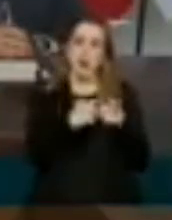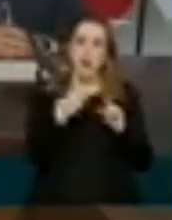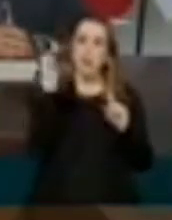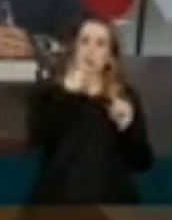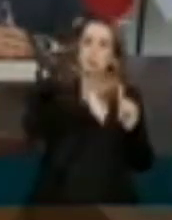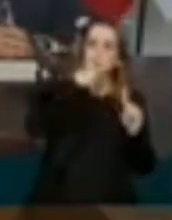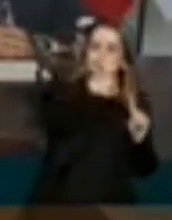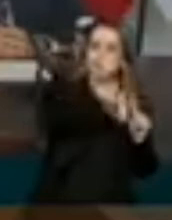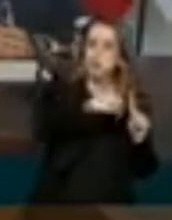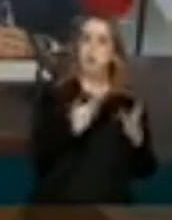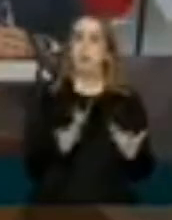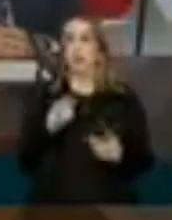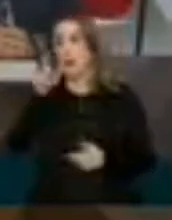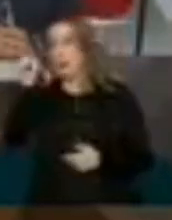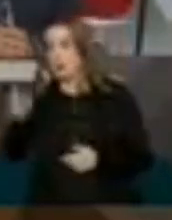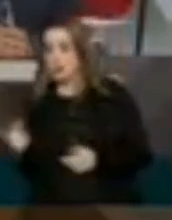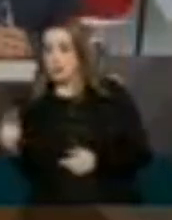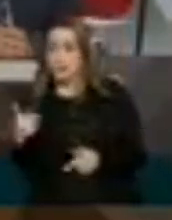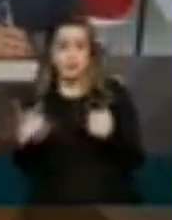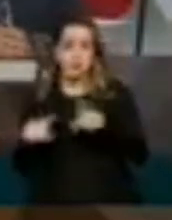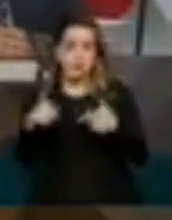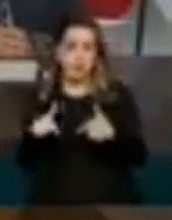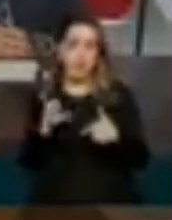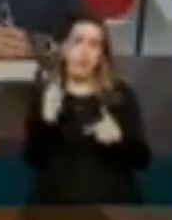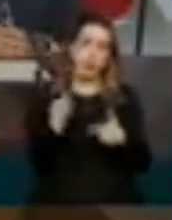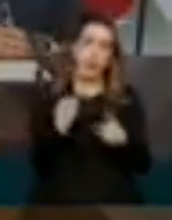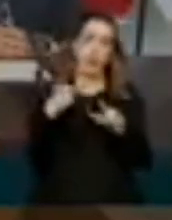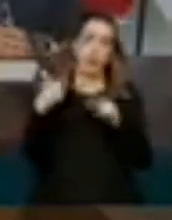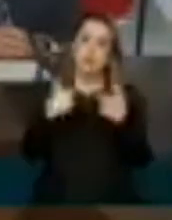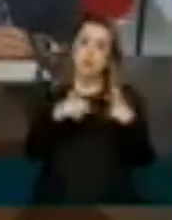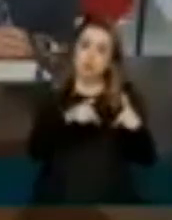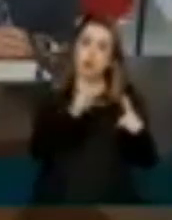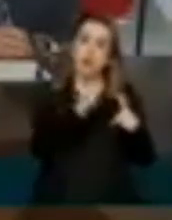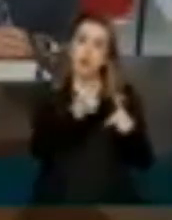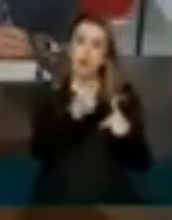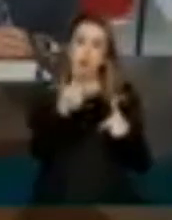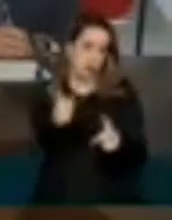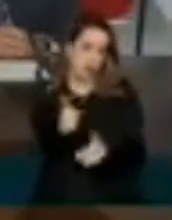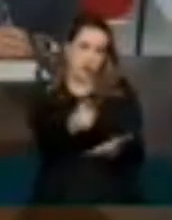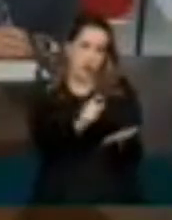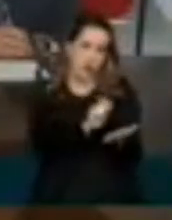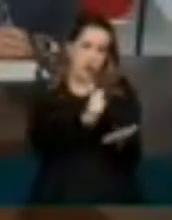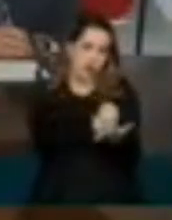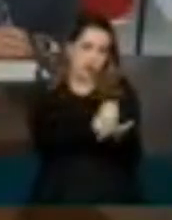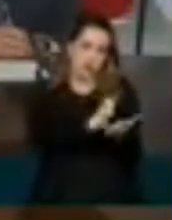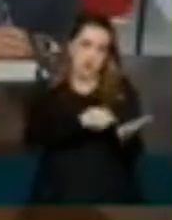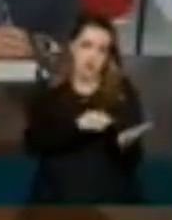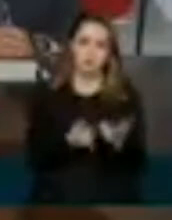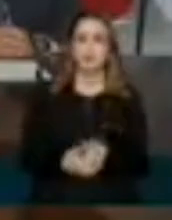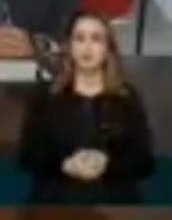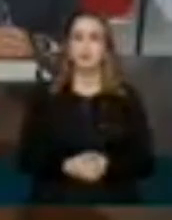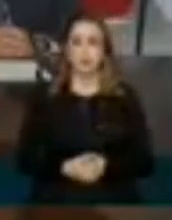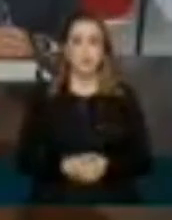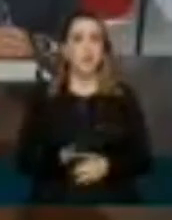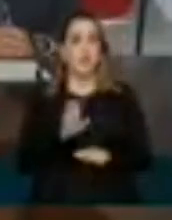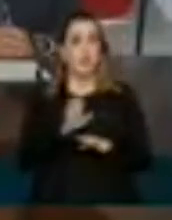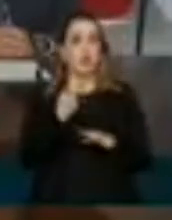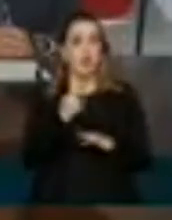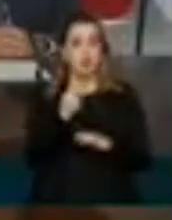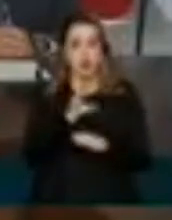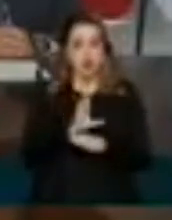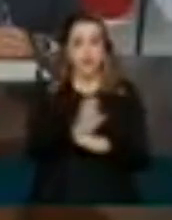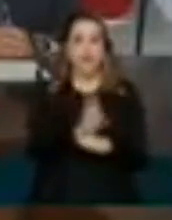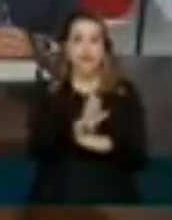aqueles que não têm emprego ou que trabalham no setor informal. Os pagamentos totalizaram mais de 50 bilhões de